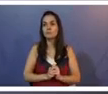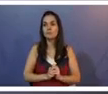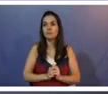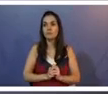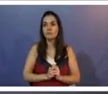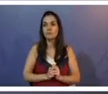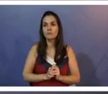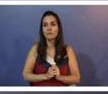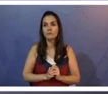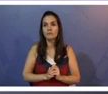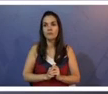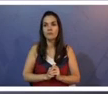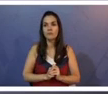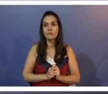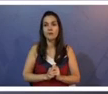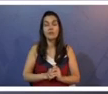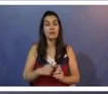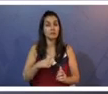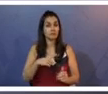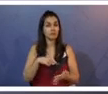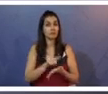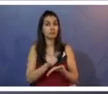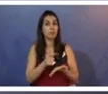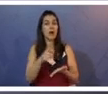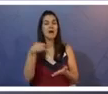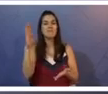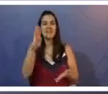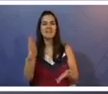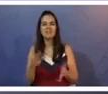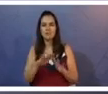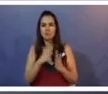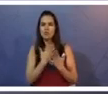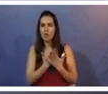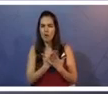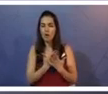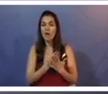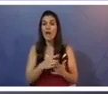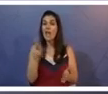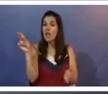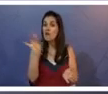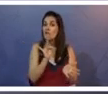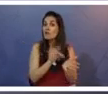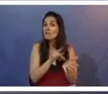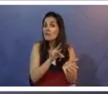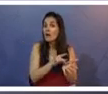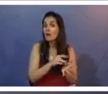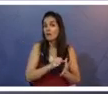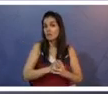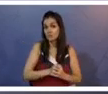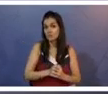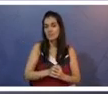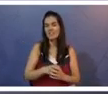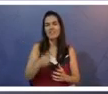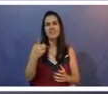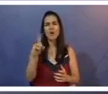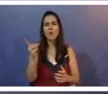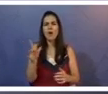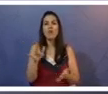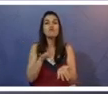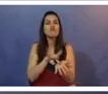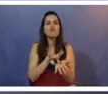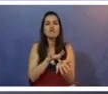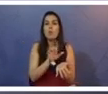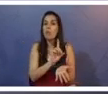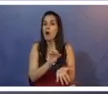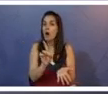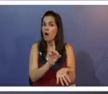dar uma olhada aqui, Brasil Escola, então é um texto verídico, não é um texto ficcional, não é um texto que foi